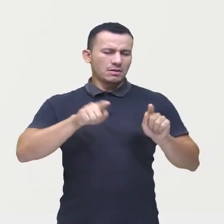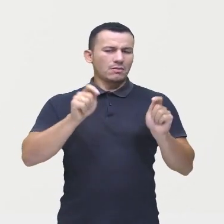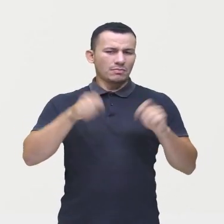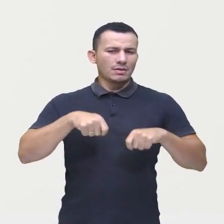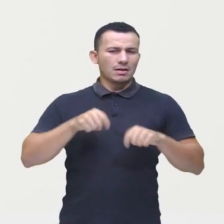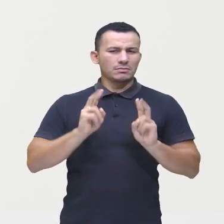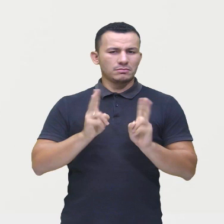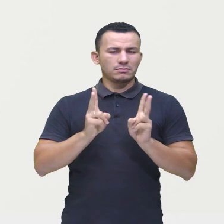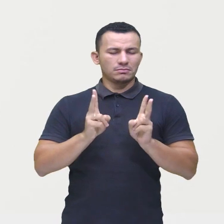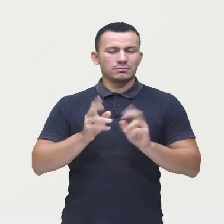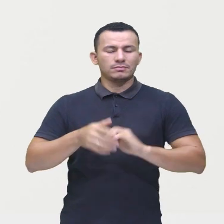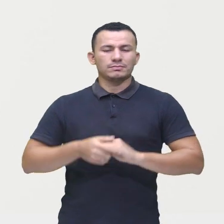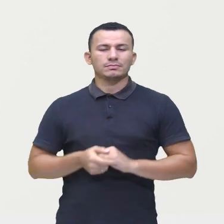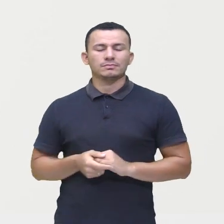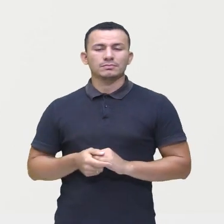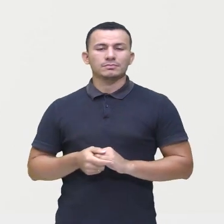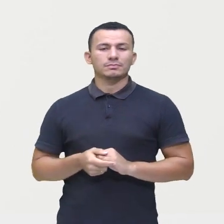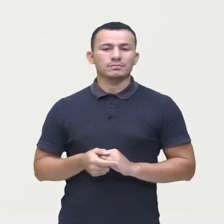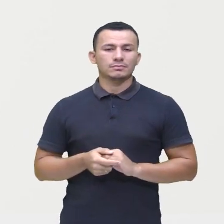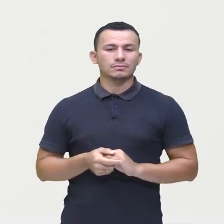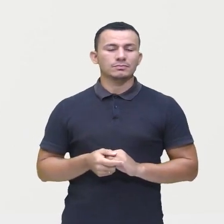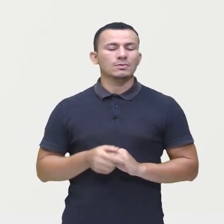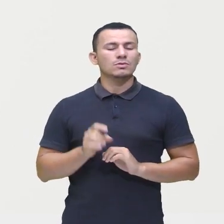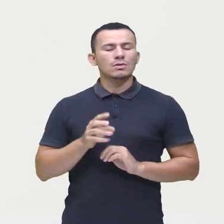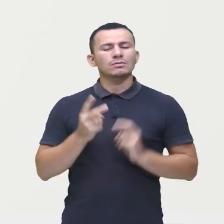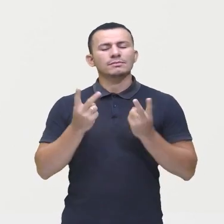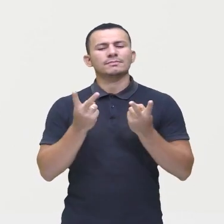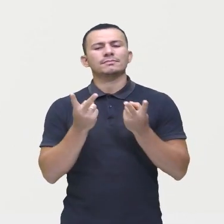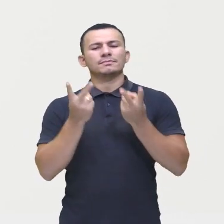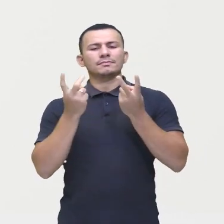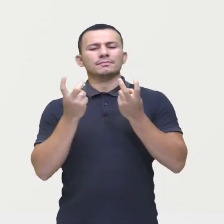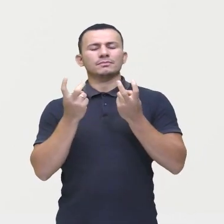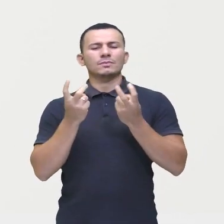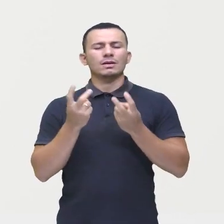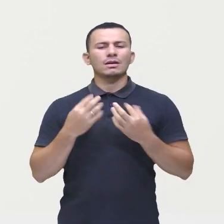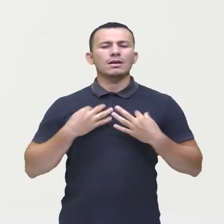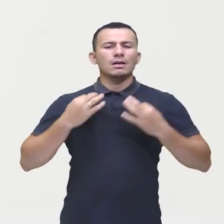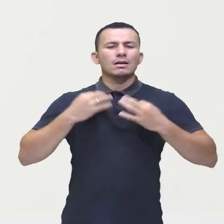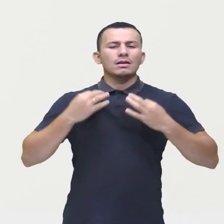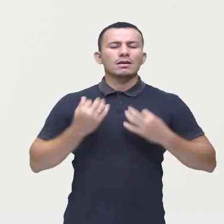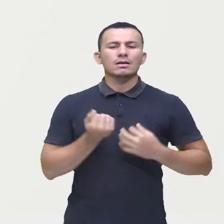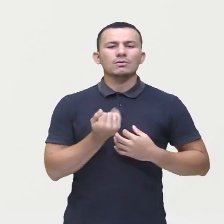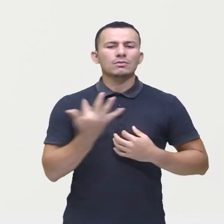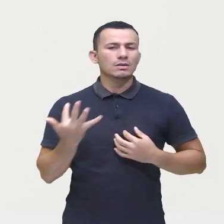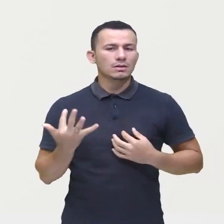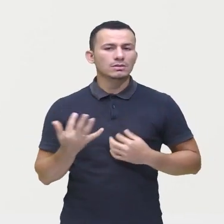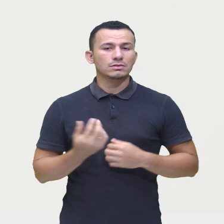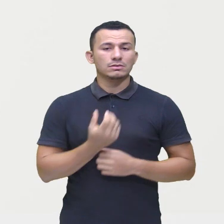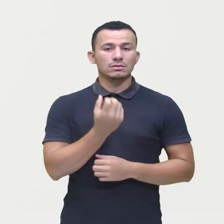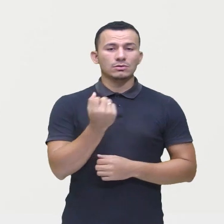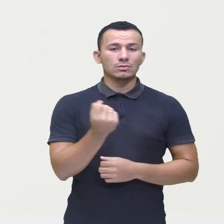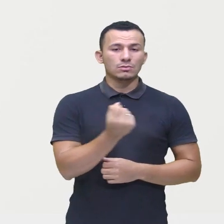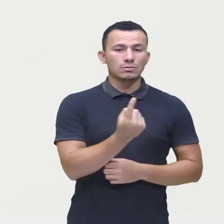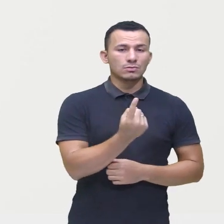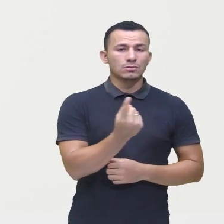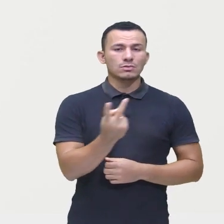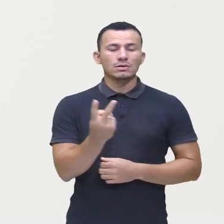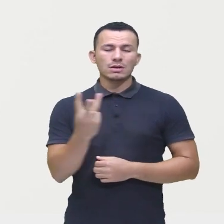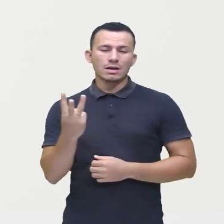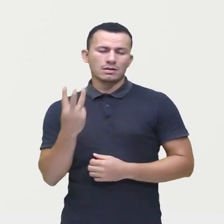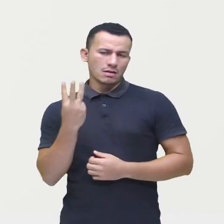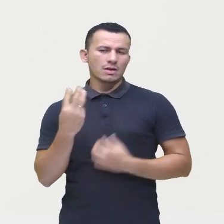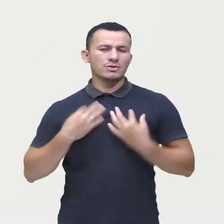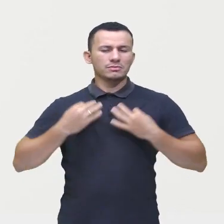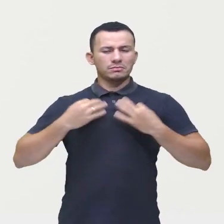tá bom? Por quê? É só você verificar. Quantas blusas eu tenho, professor? 1, 2, 3